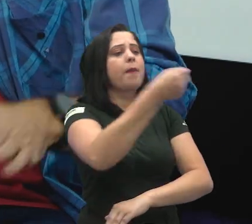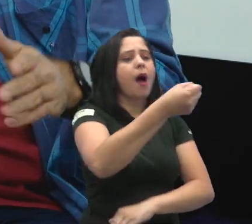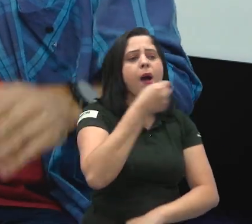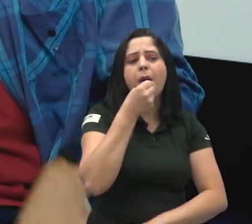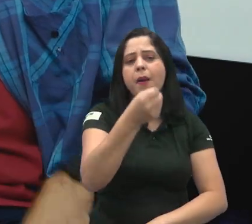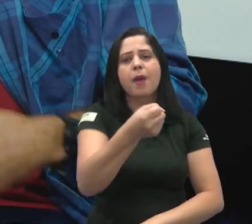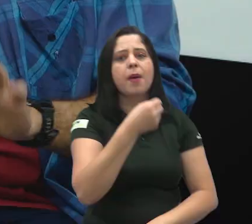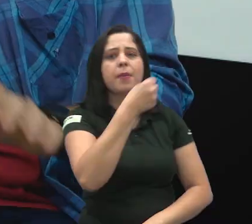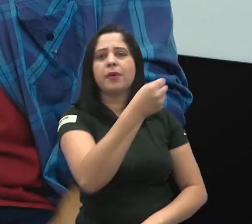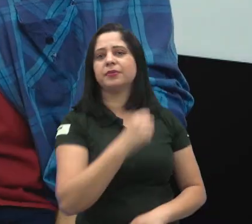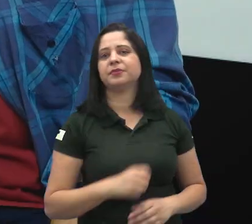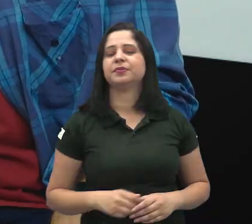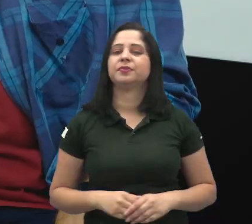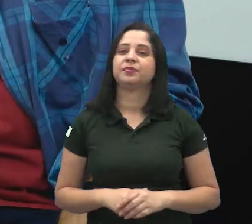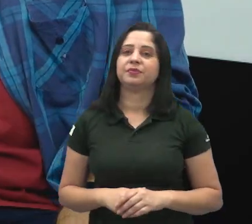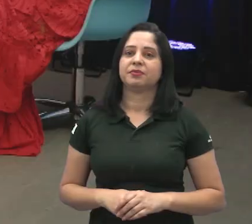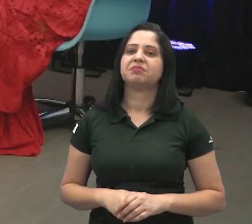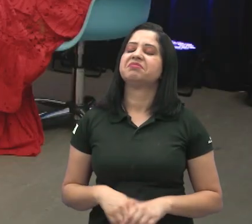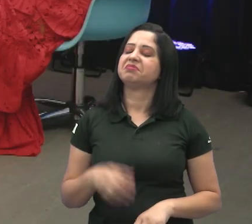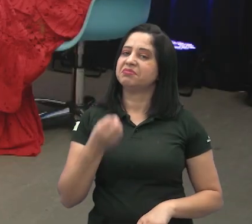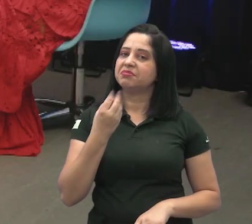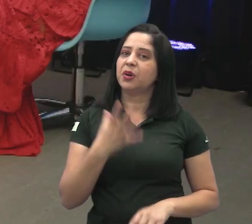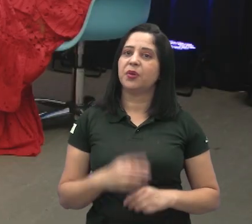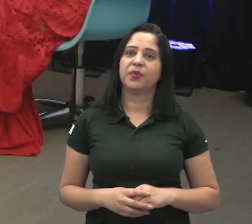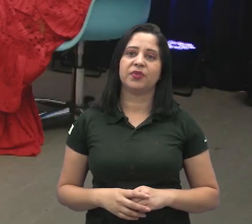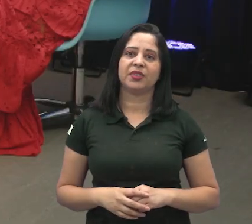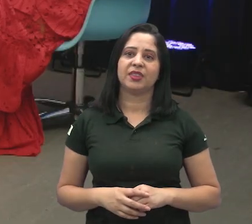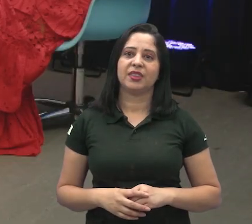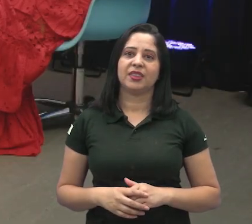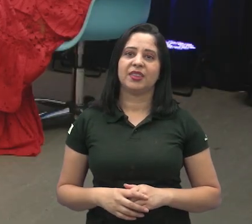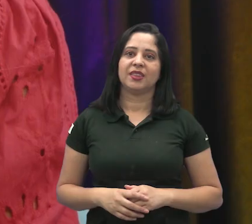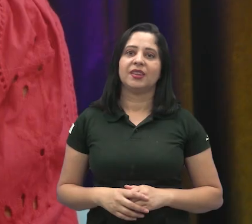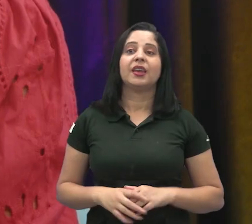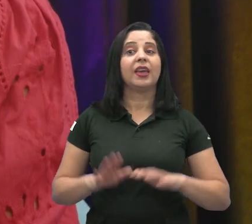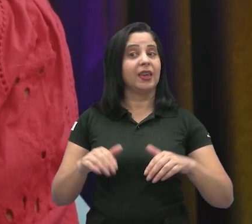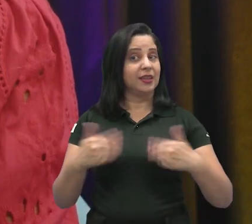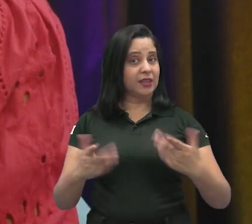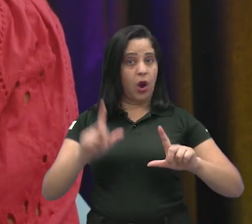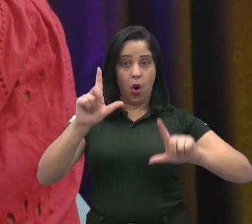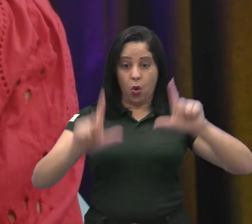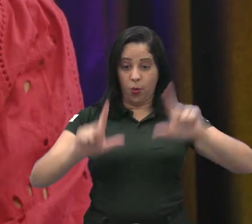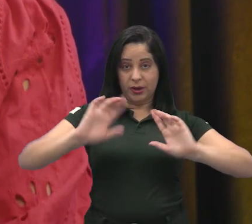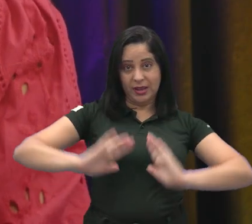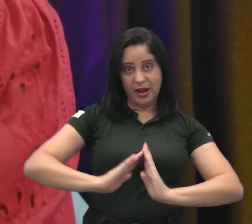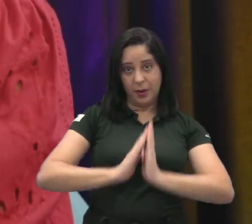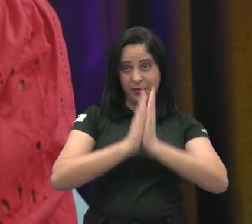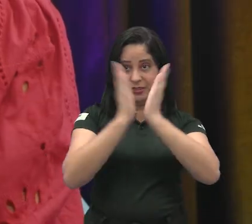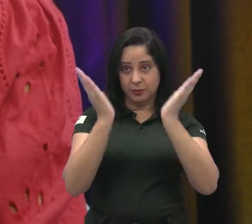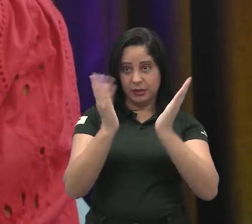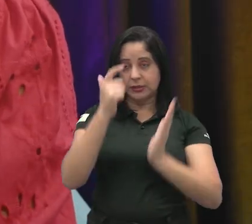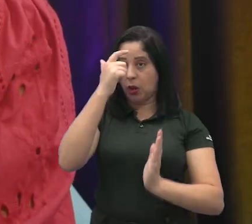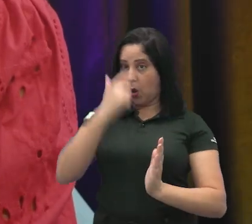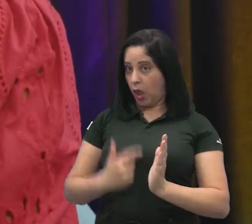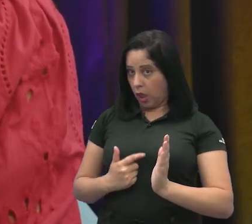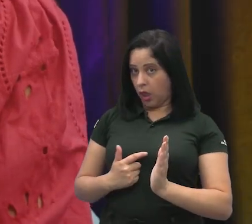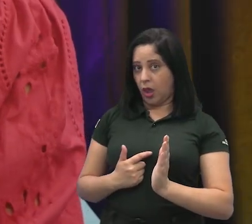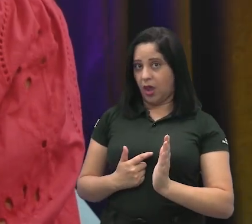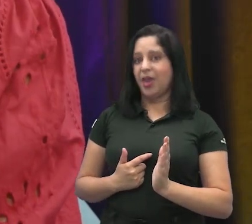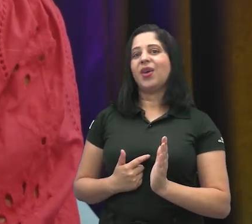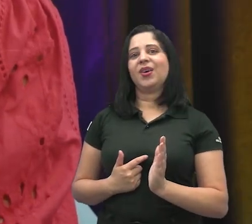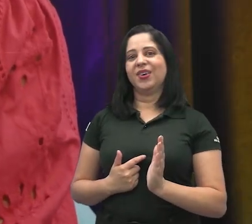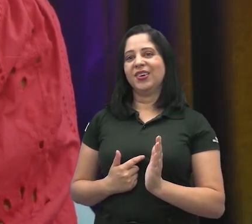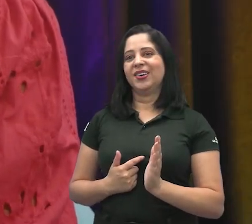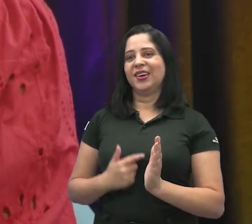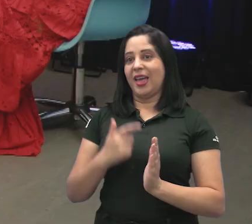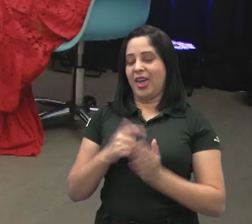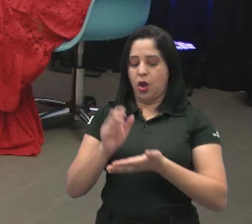que tá lá, e é isso. Muito bom. E para quem não conhece o Inspiração, eu escrevo Inspiração, mando pra Bruna, ela dá umas cortadas em mim e